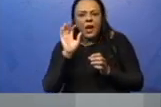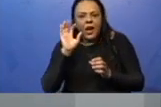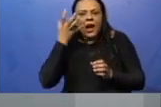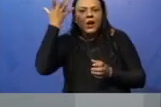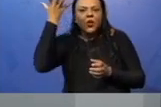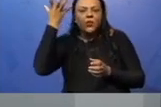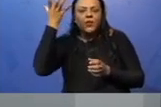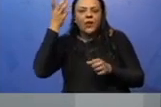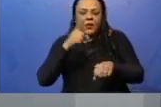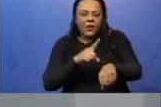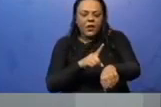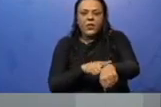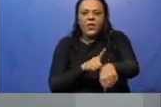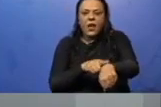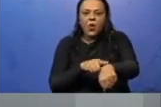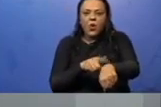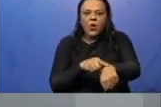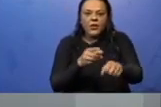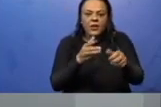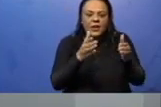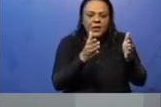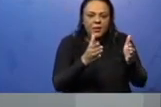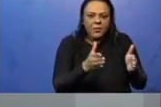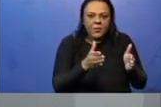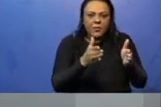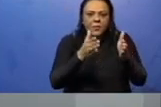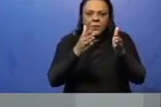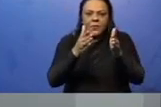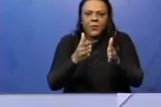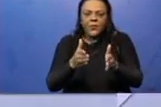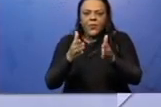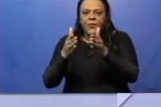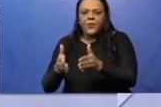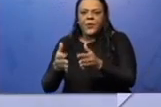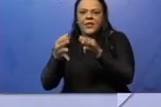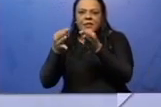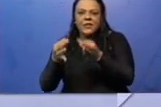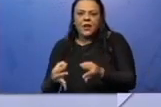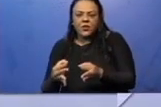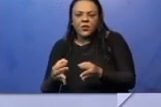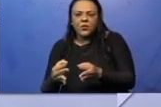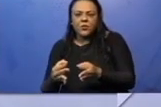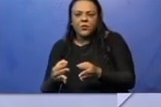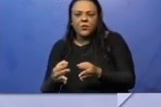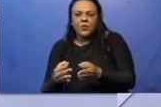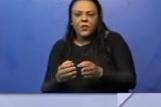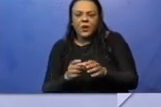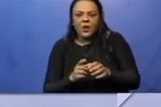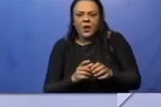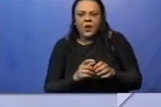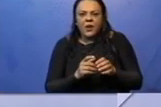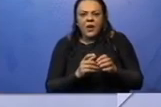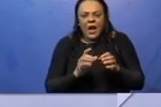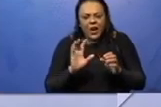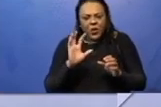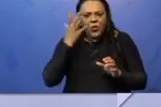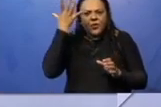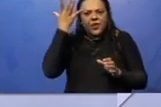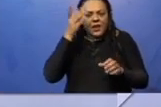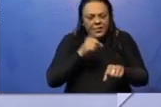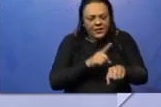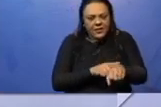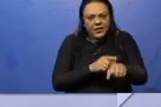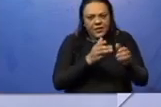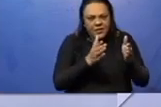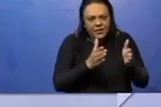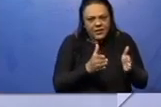são apresentados na ordem cronológica. O que é a ordem cronológica? A ordem do relógio. Então, a sucessão de fatos acontece na